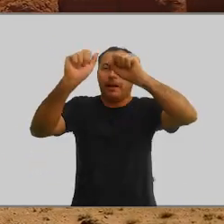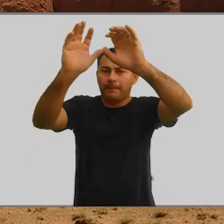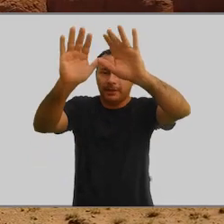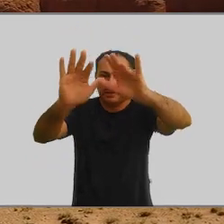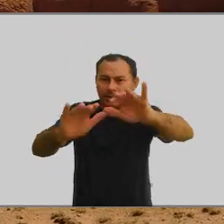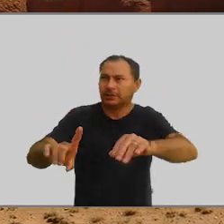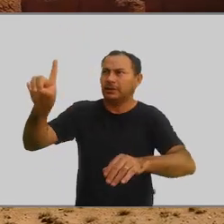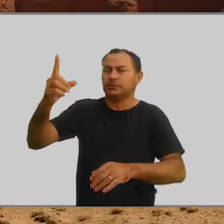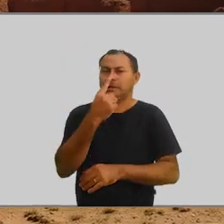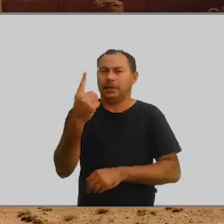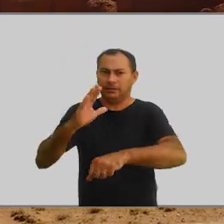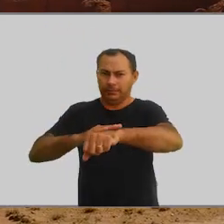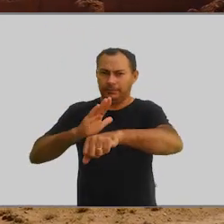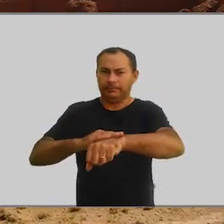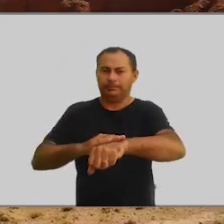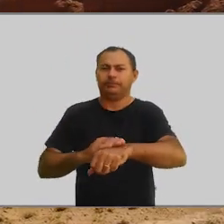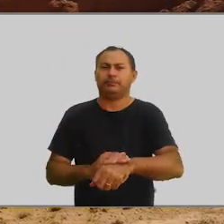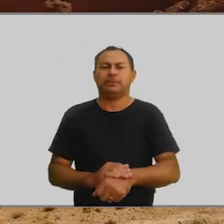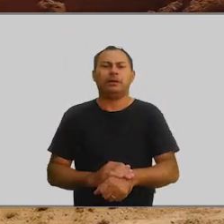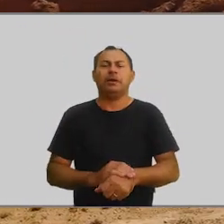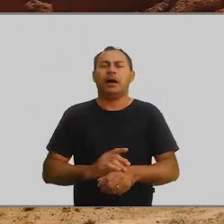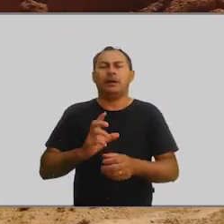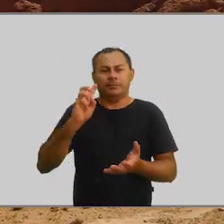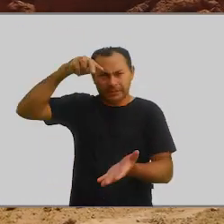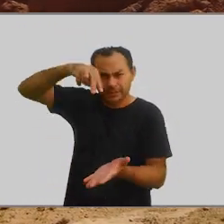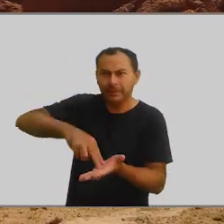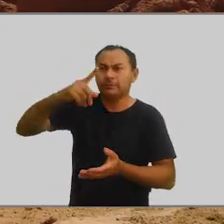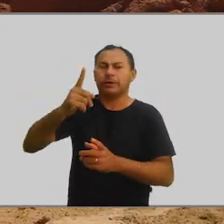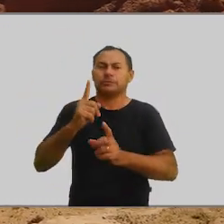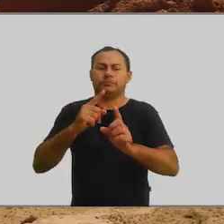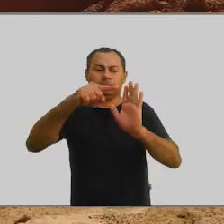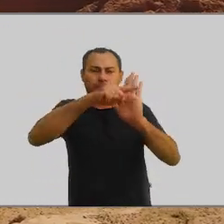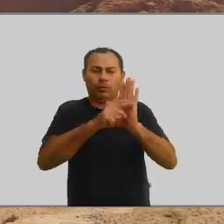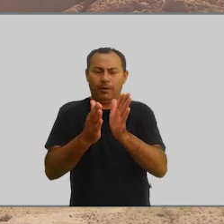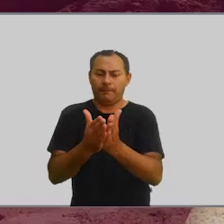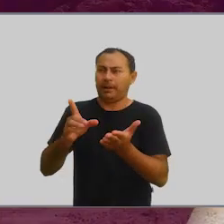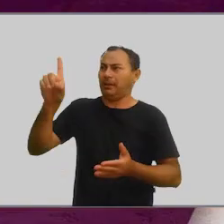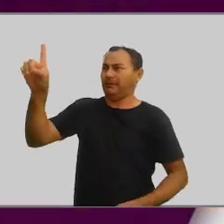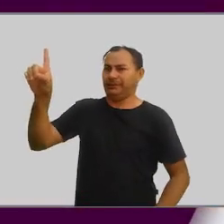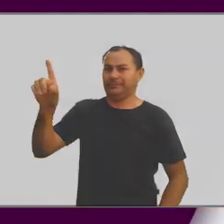abençoado por Deus em cada momento. Não perca o próximo encontro com uma palavra